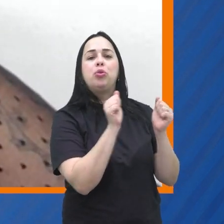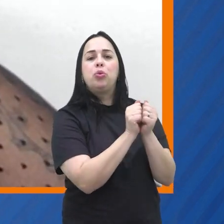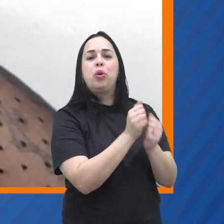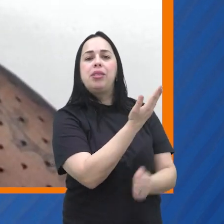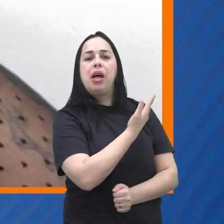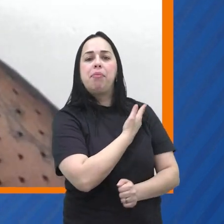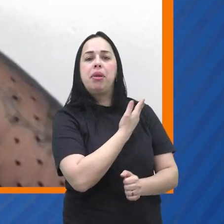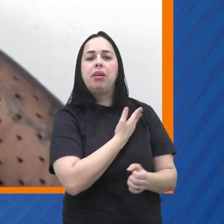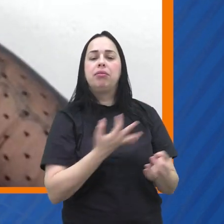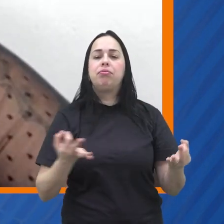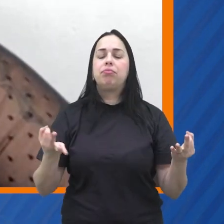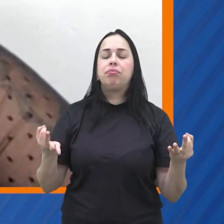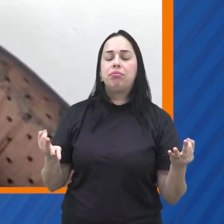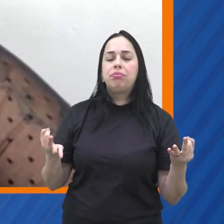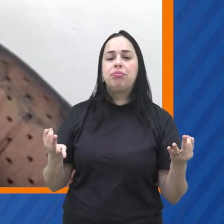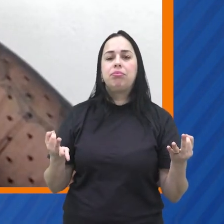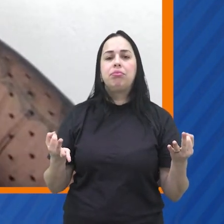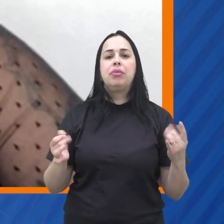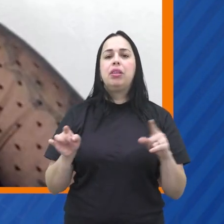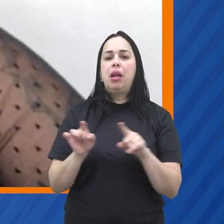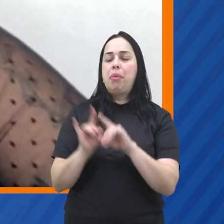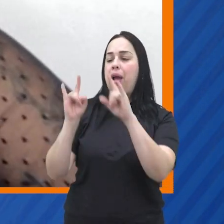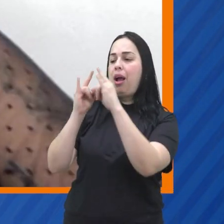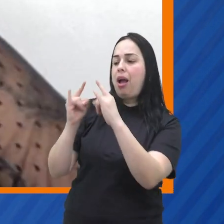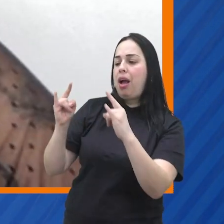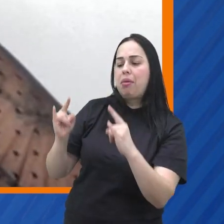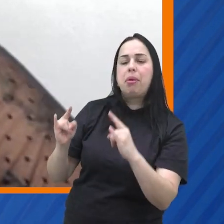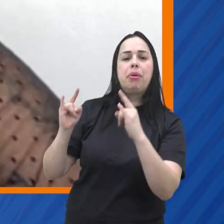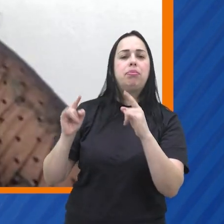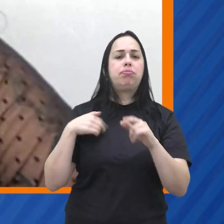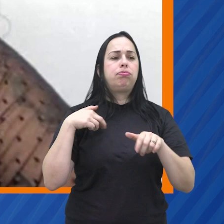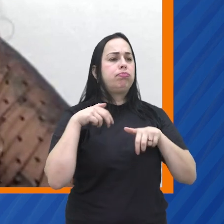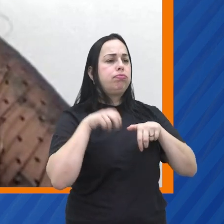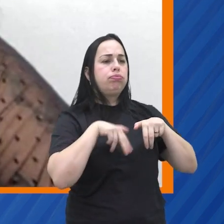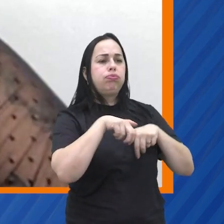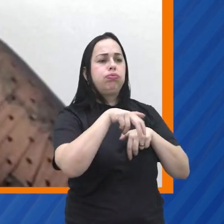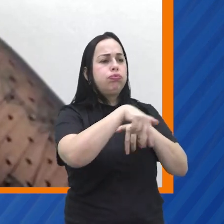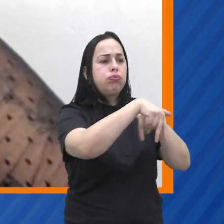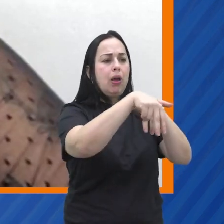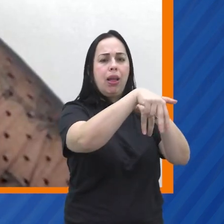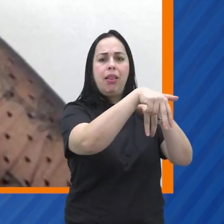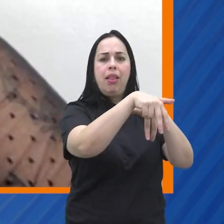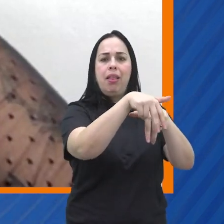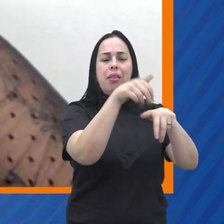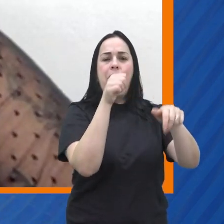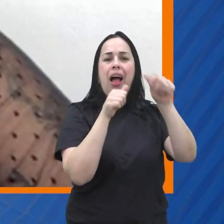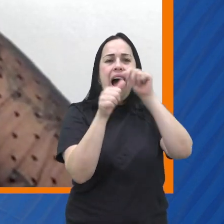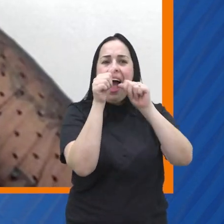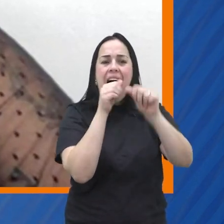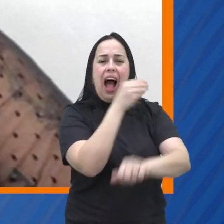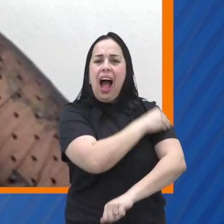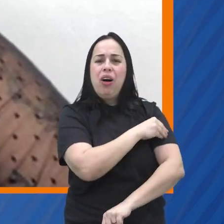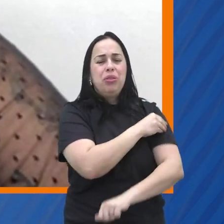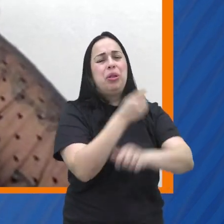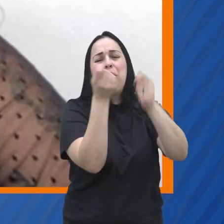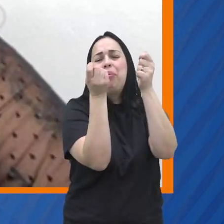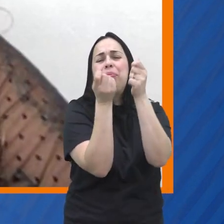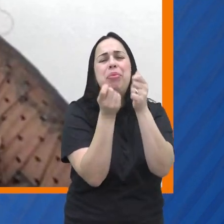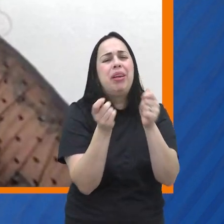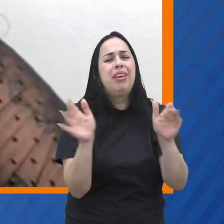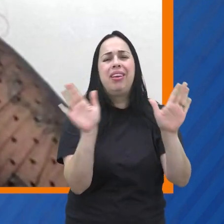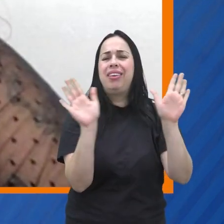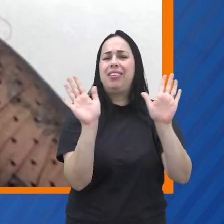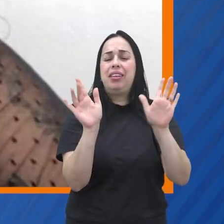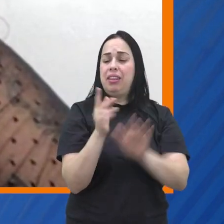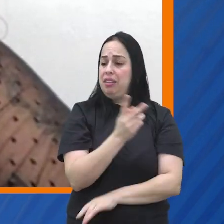minhas amigas para fazer uma aula de yoga, gosto muito de acampar, fazer trilhas, coisas que de fato não precisam